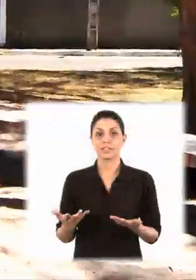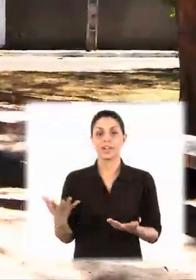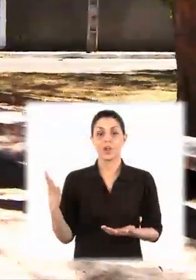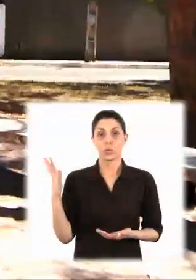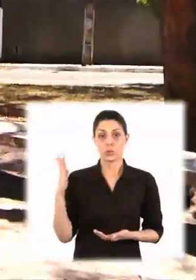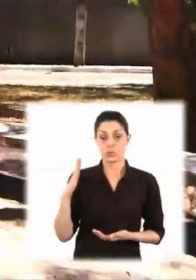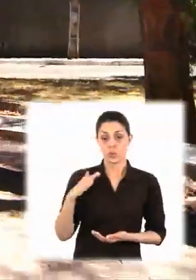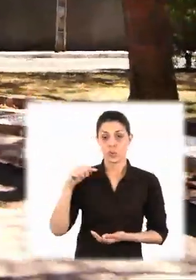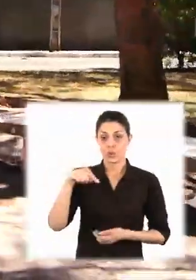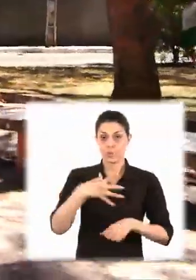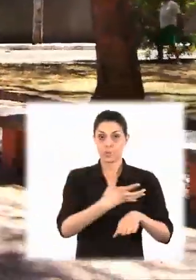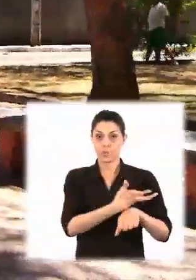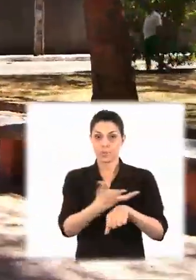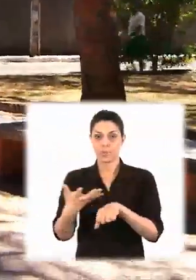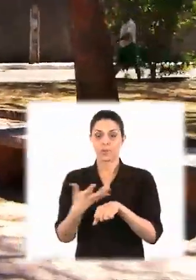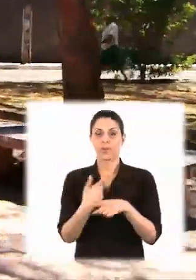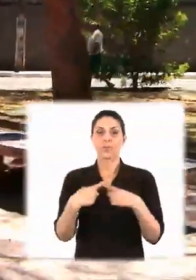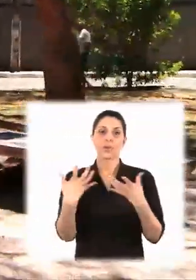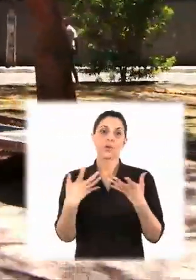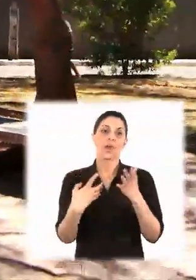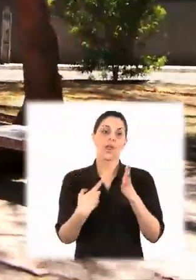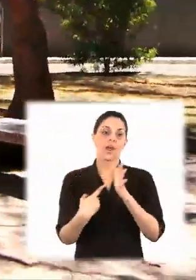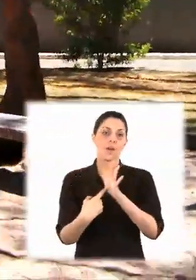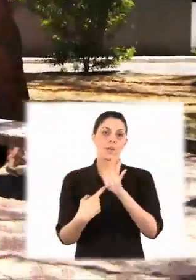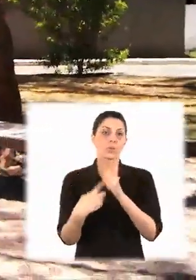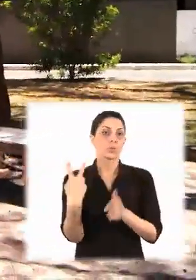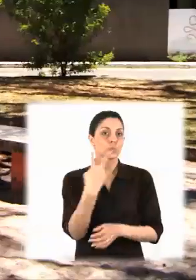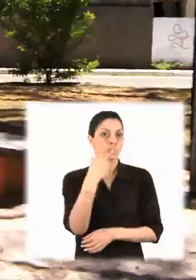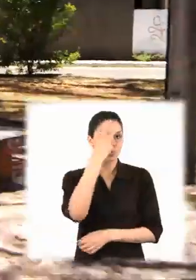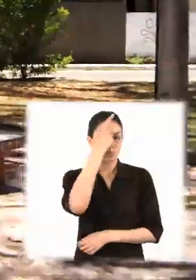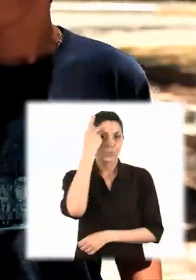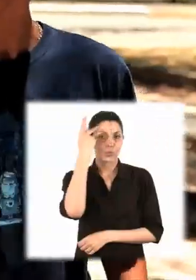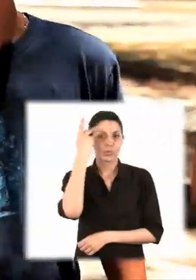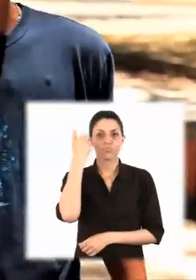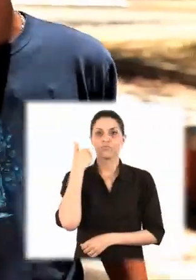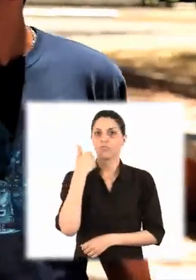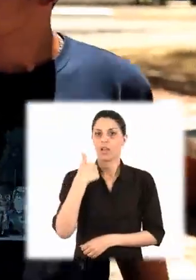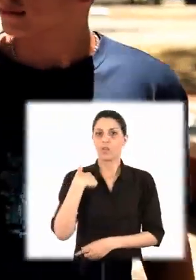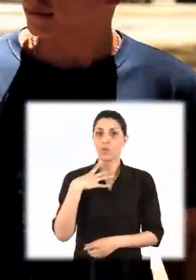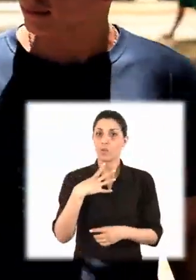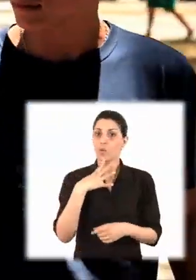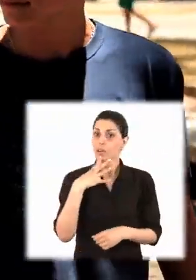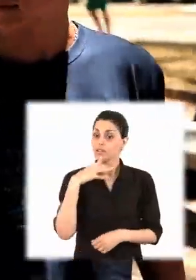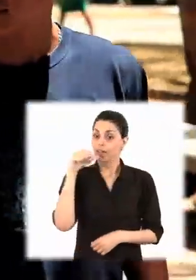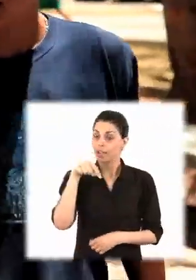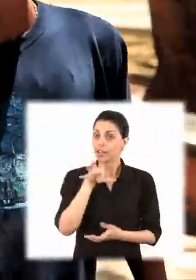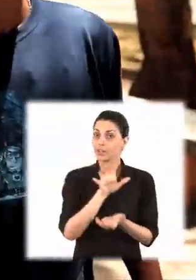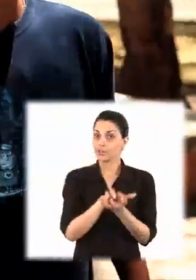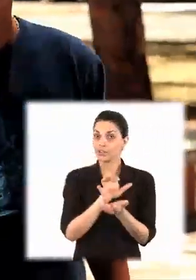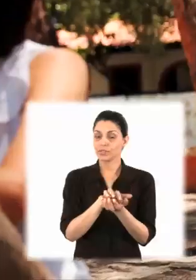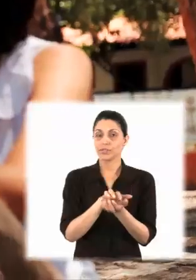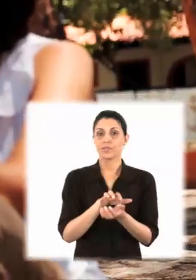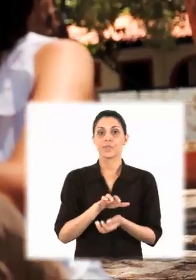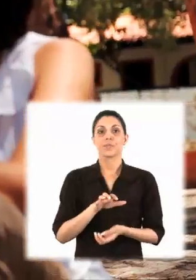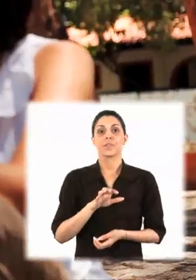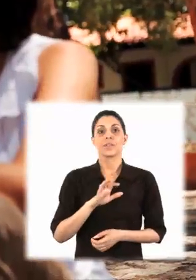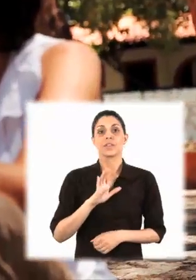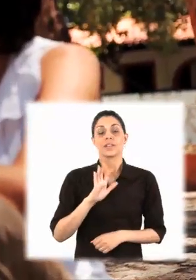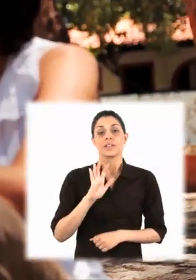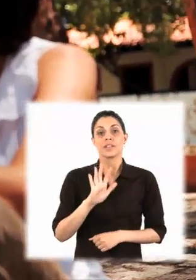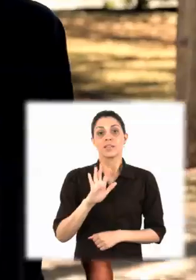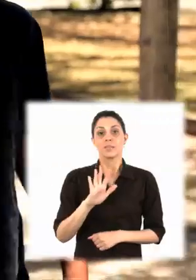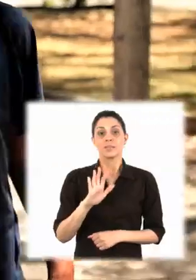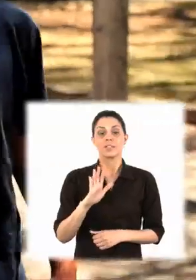Então, Alan, eu te trouxe aqui nessa praça porque eu quero te apresentar duas pessoas muito bacanas que eu conheci aqui em Recife. Só que eles